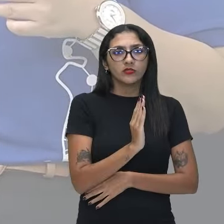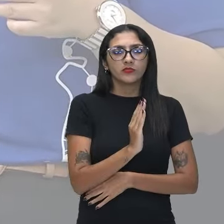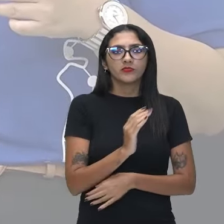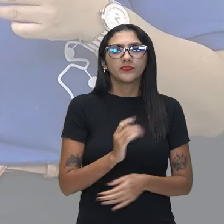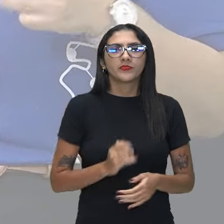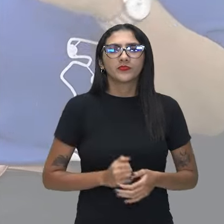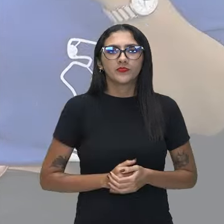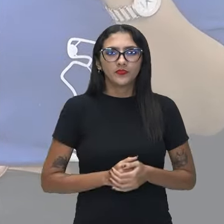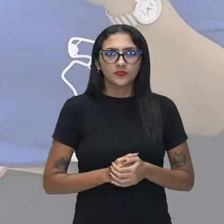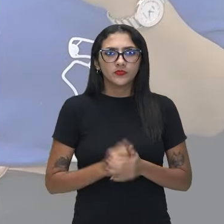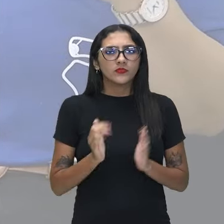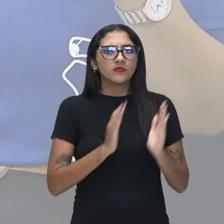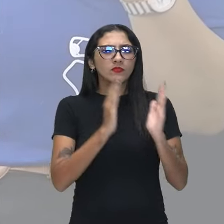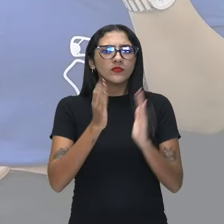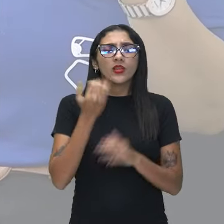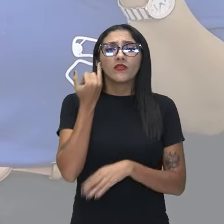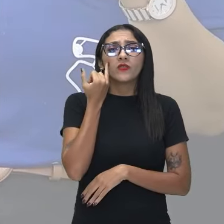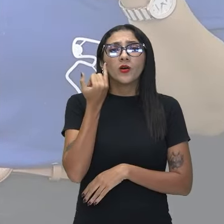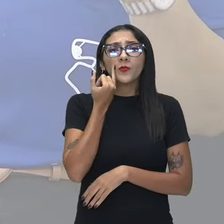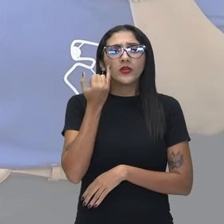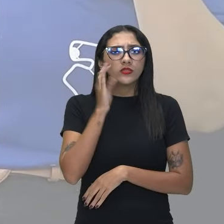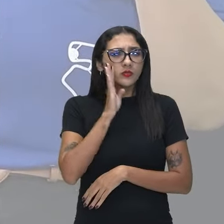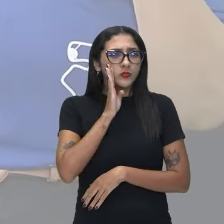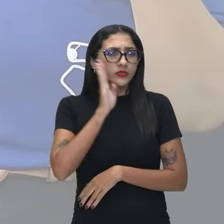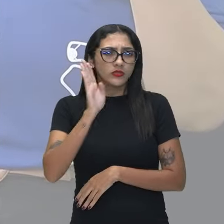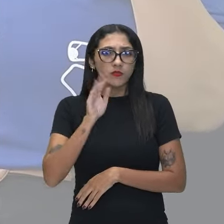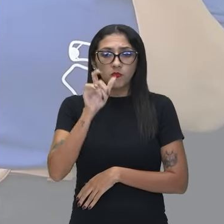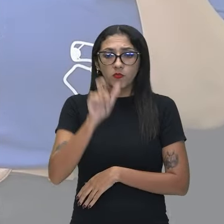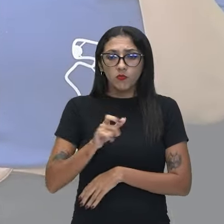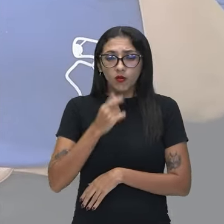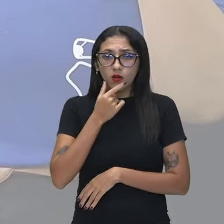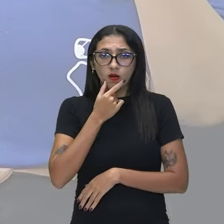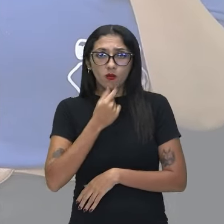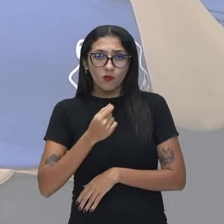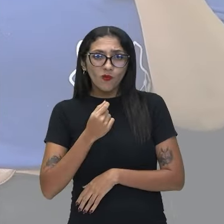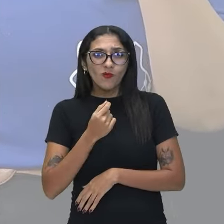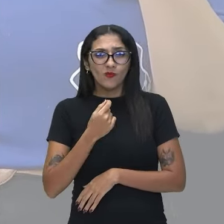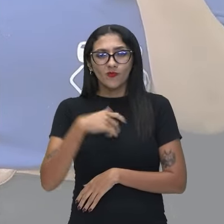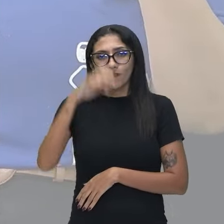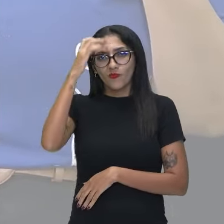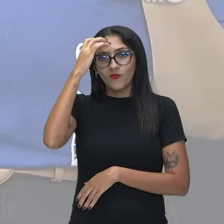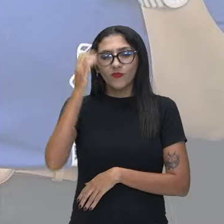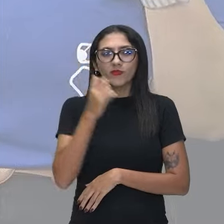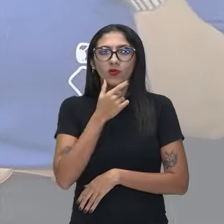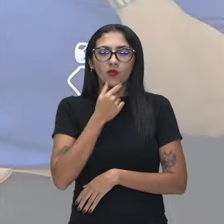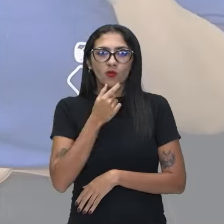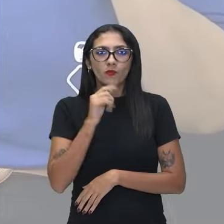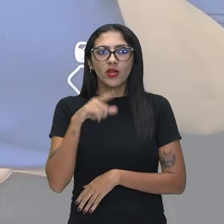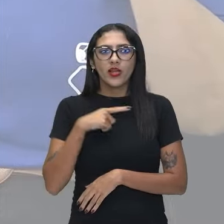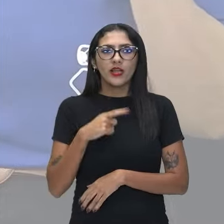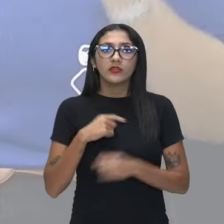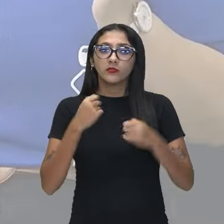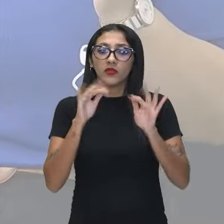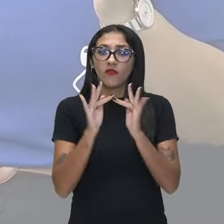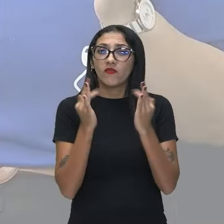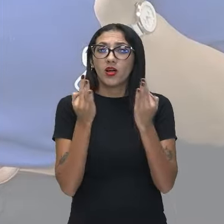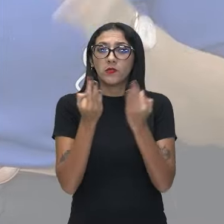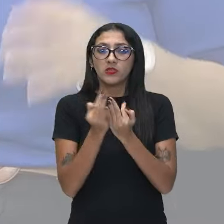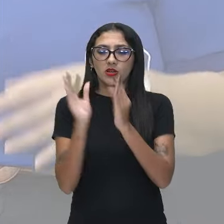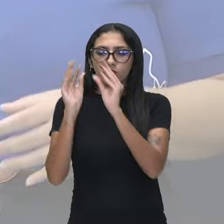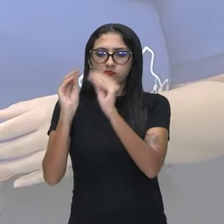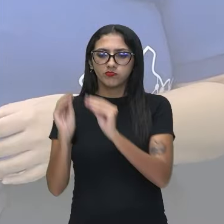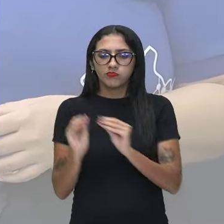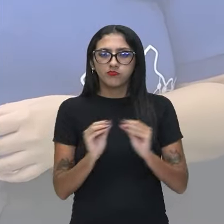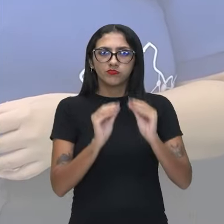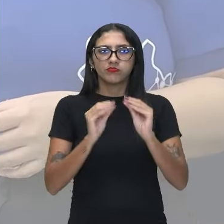informação principal é a questão de que Dom João transferiu a corte portuguesa para o Brasil. Esta é a informação